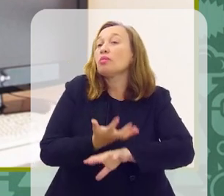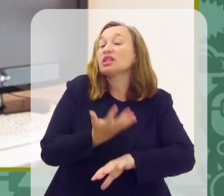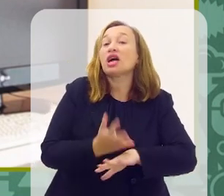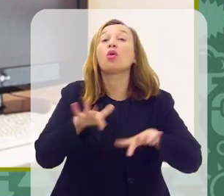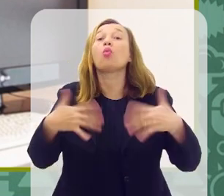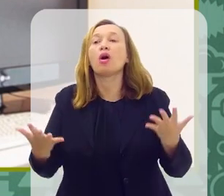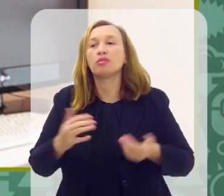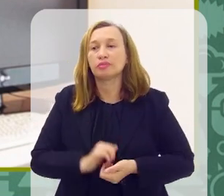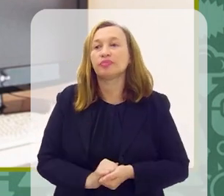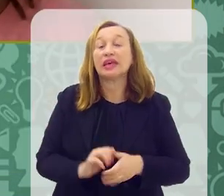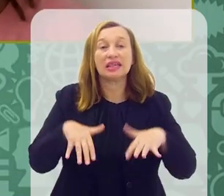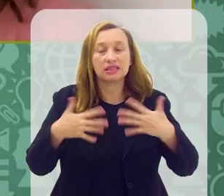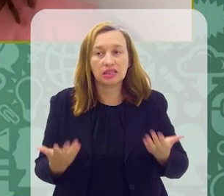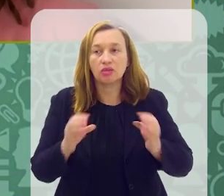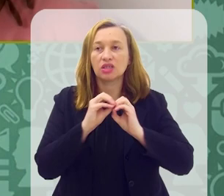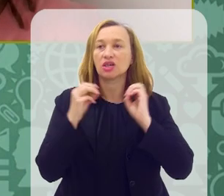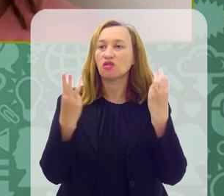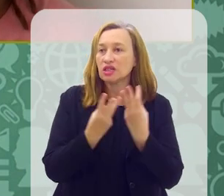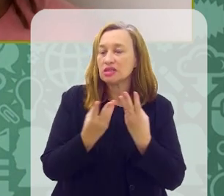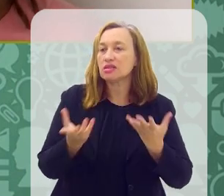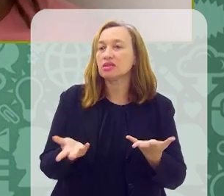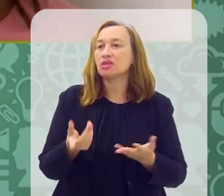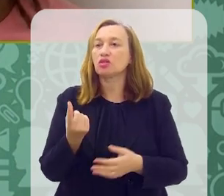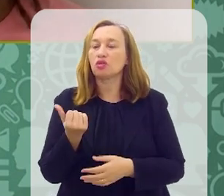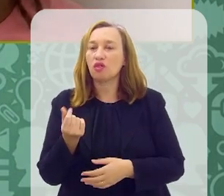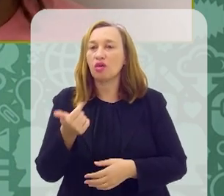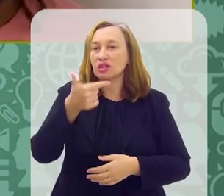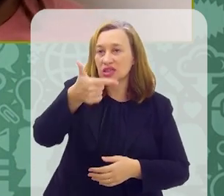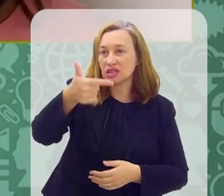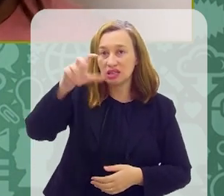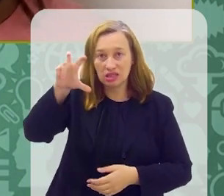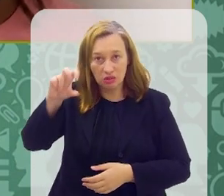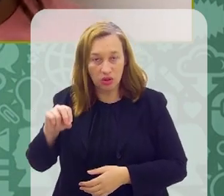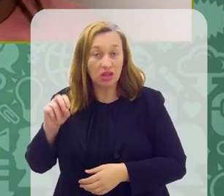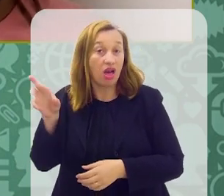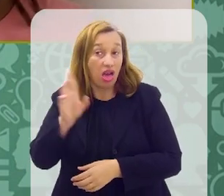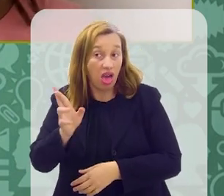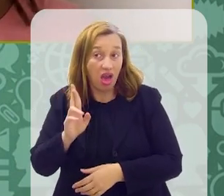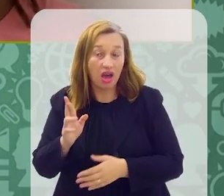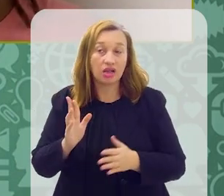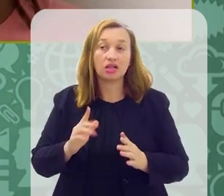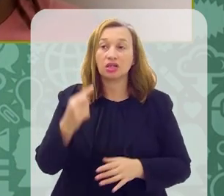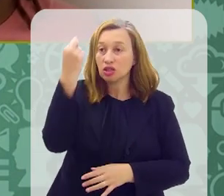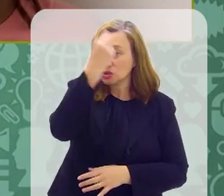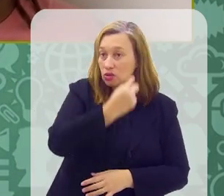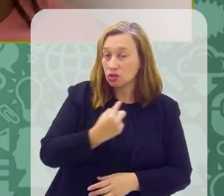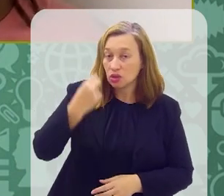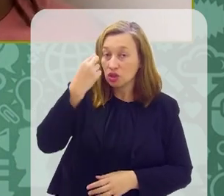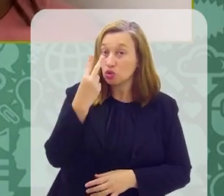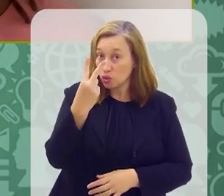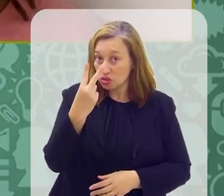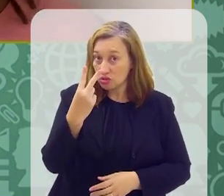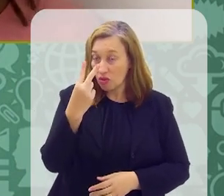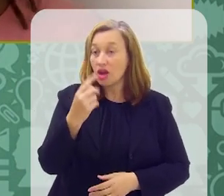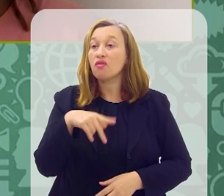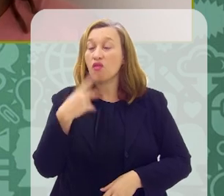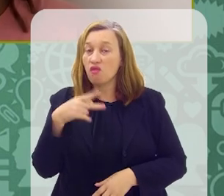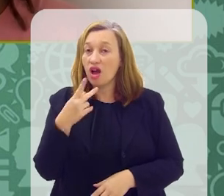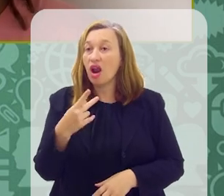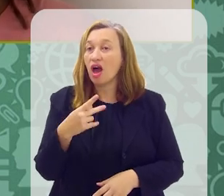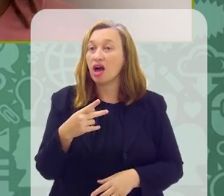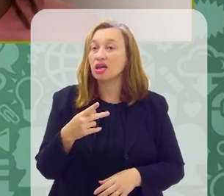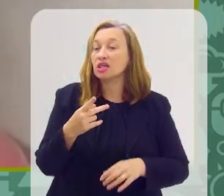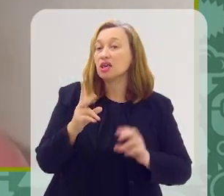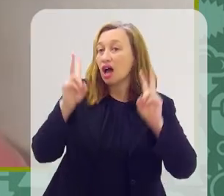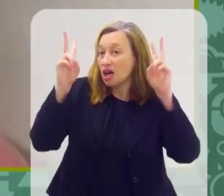as matérias? Então, essa oficina ela está no valor de R$ 150, né? Ela tem uma duração de 2 horas. E aí eu vou